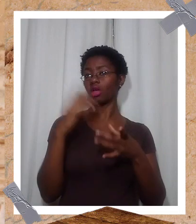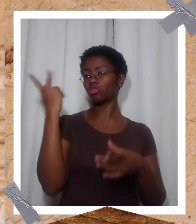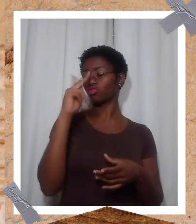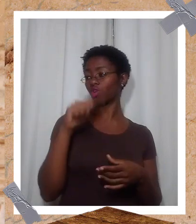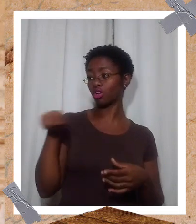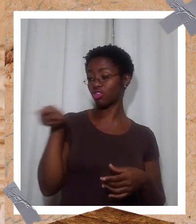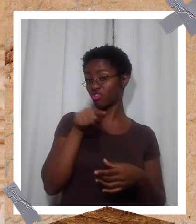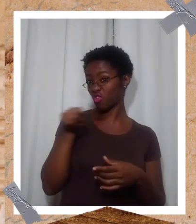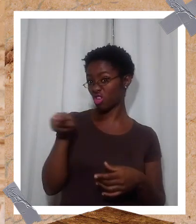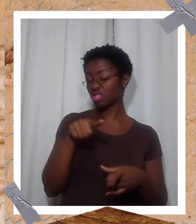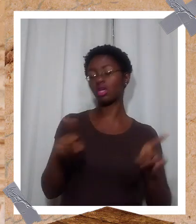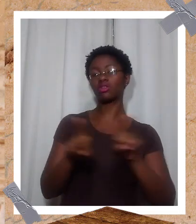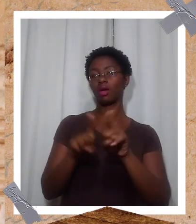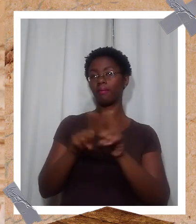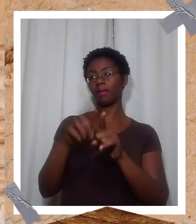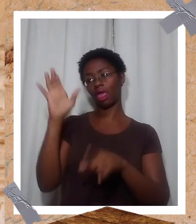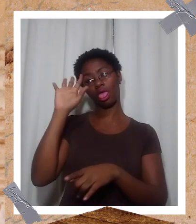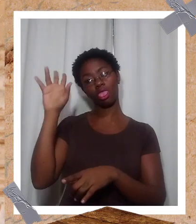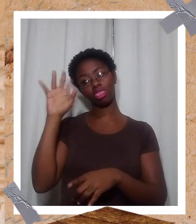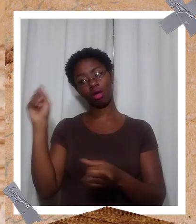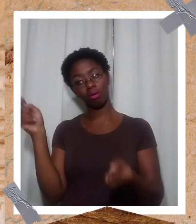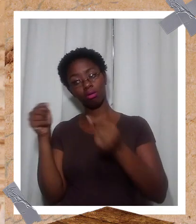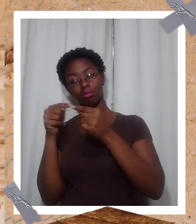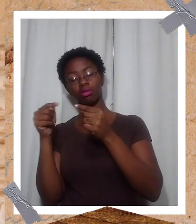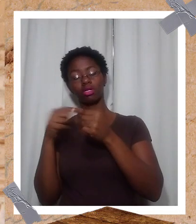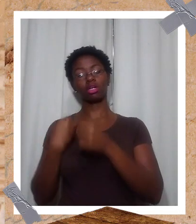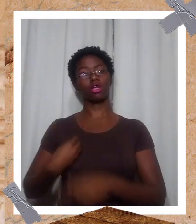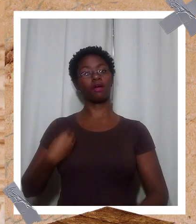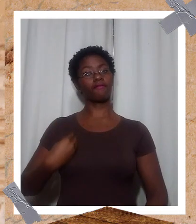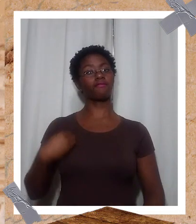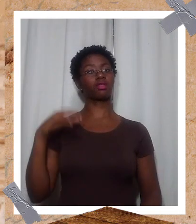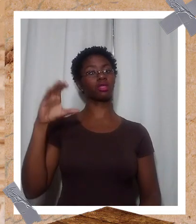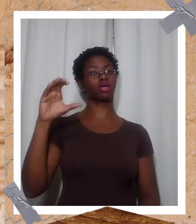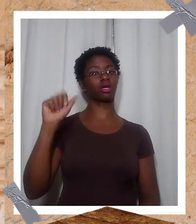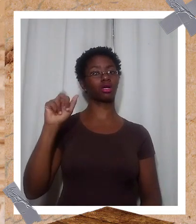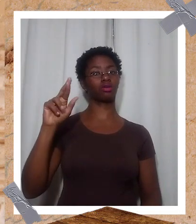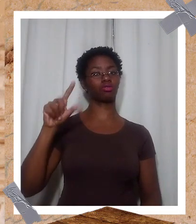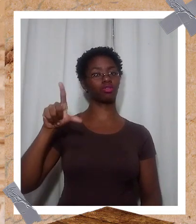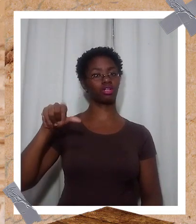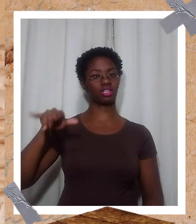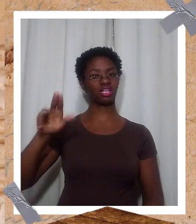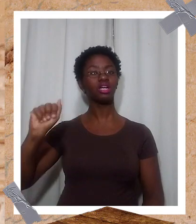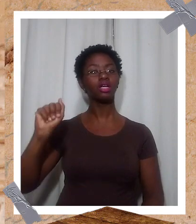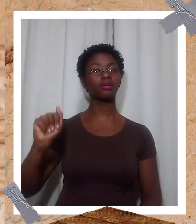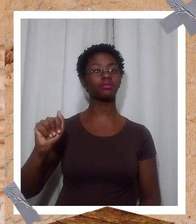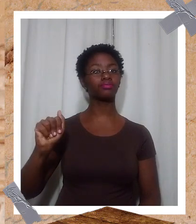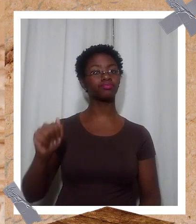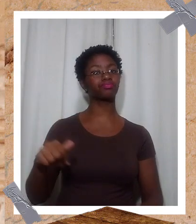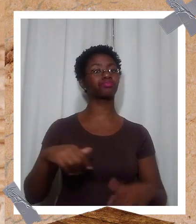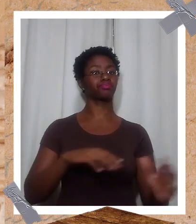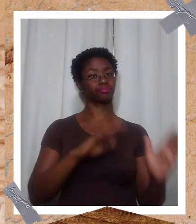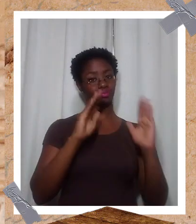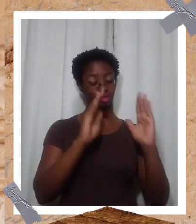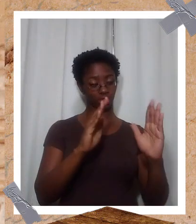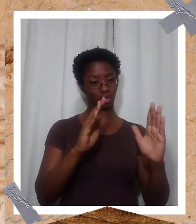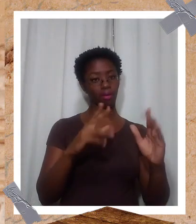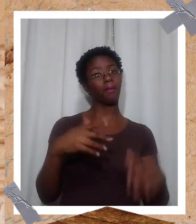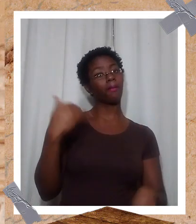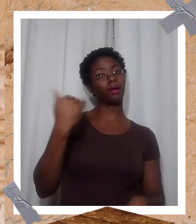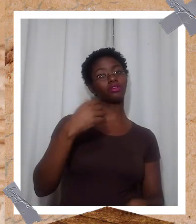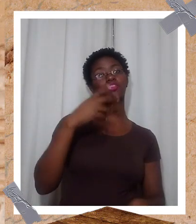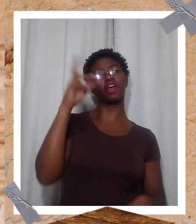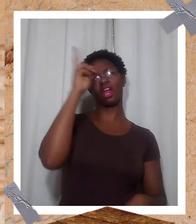vocês com uma alusão à trajetória de Carolina Maria de Jesus. Então, nesse primeiro bloco, a gente fala um pouco, a gente